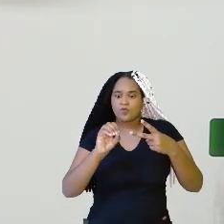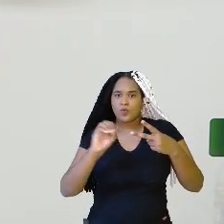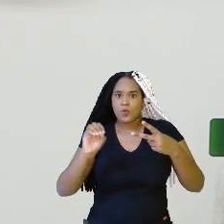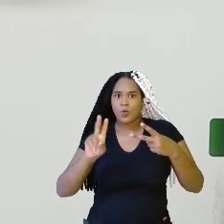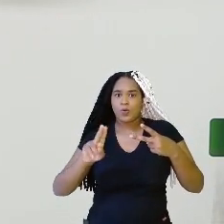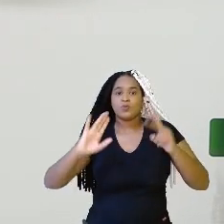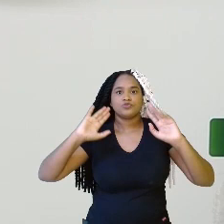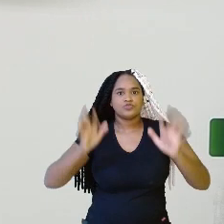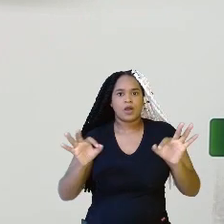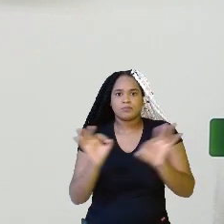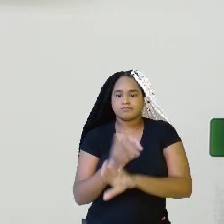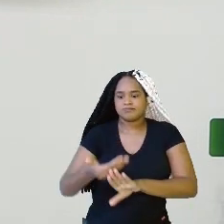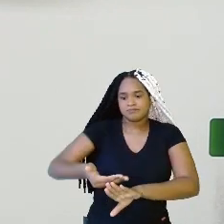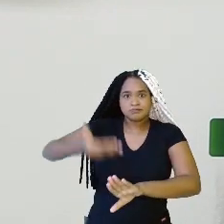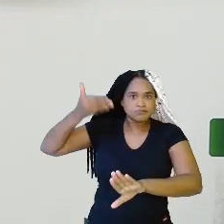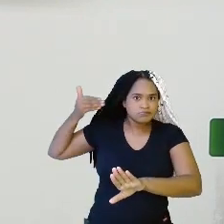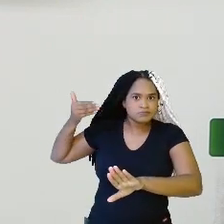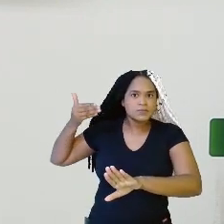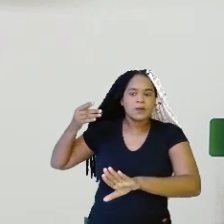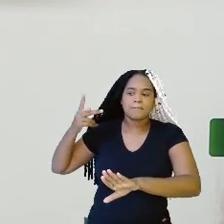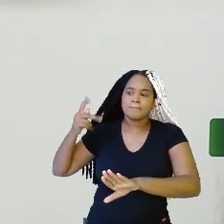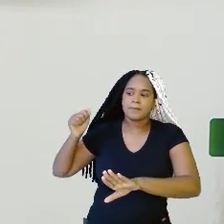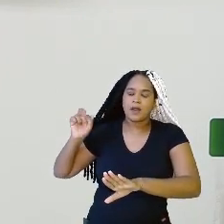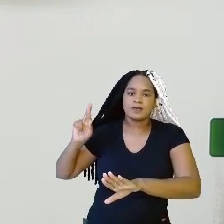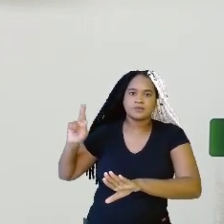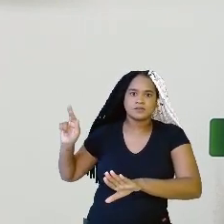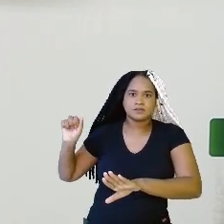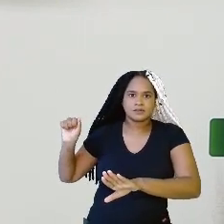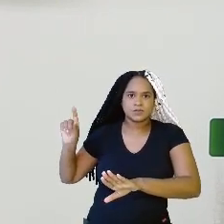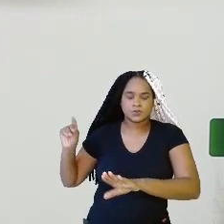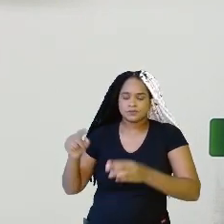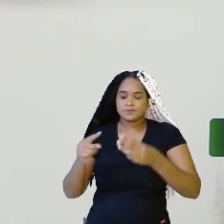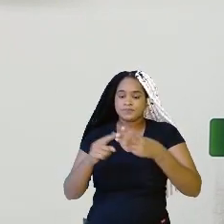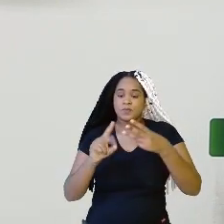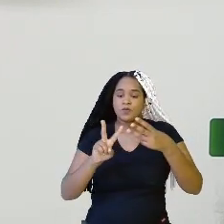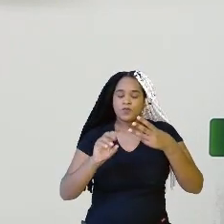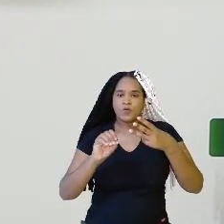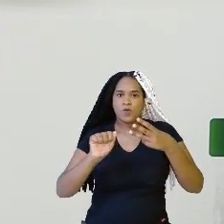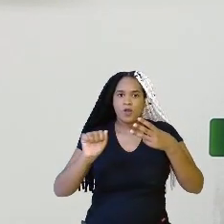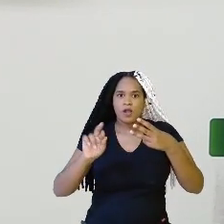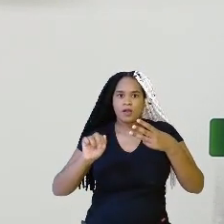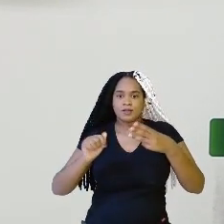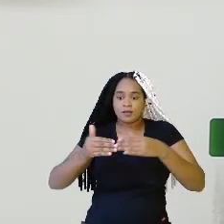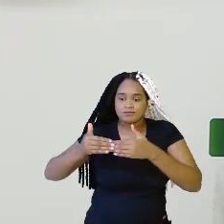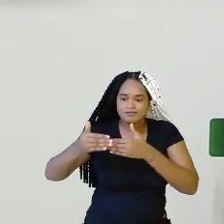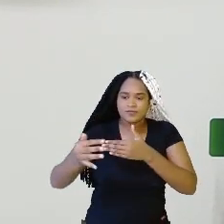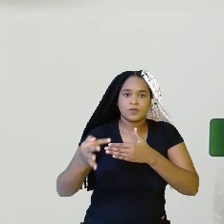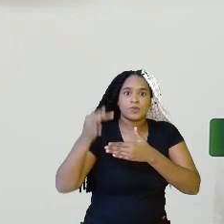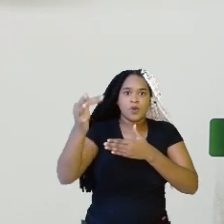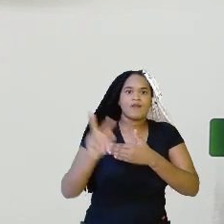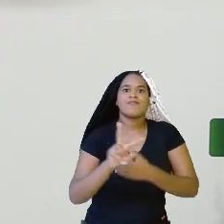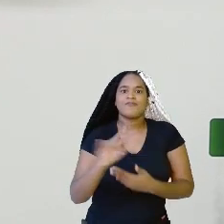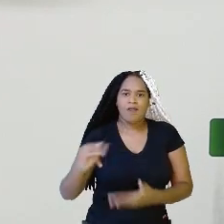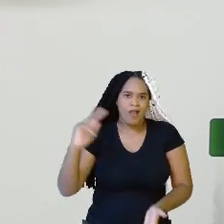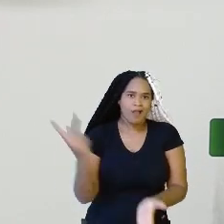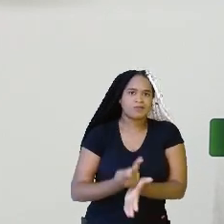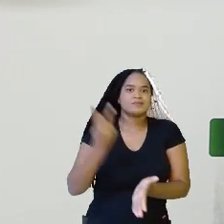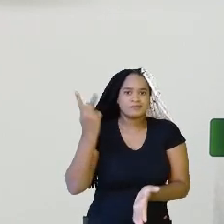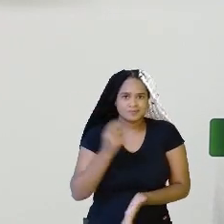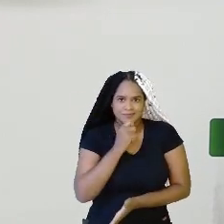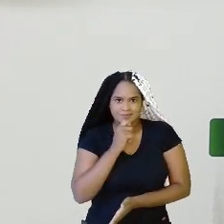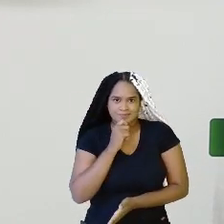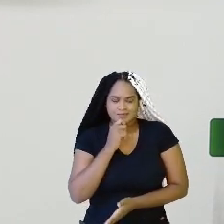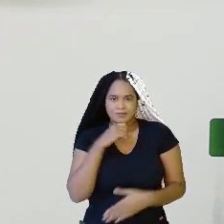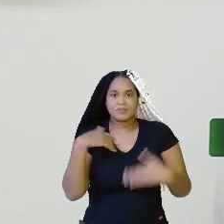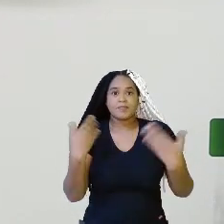essa ação se deu no passado. E voará ainda vai acontecer. Então, está no tempo futuro. Eu